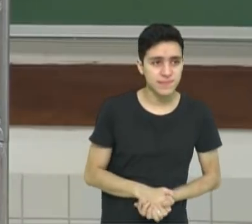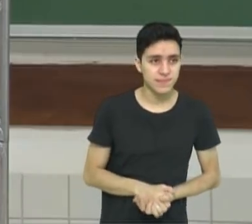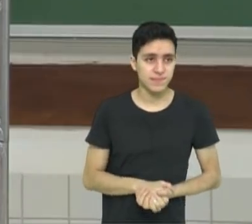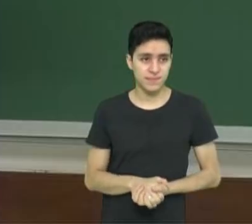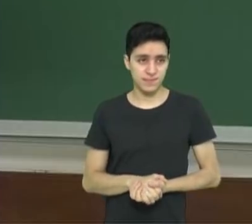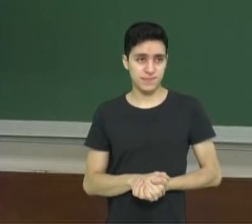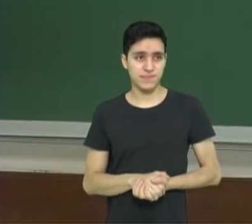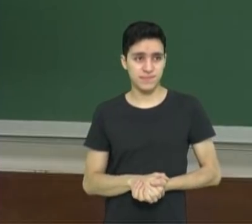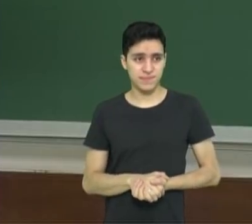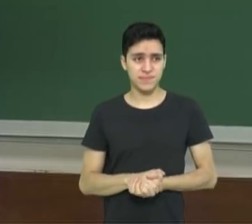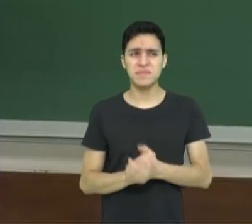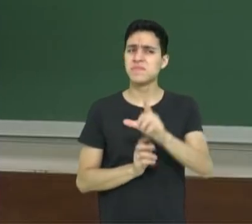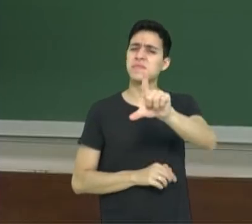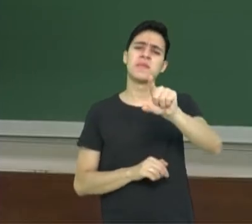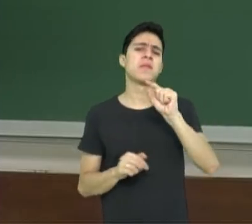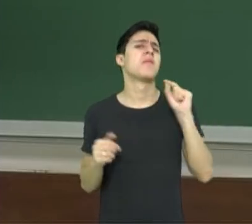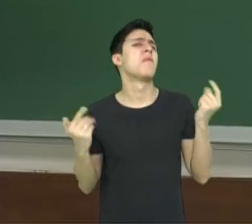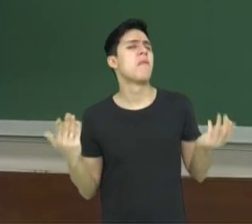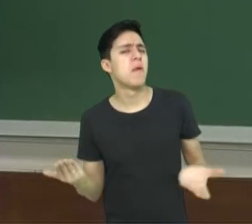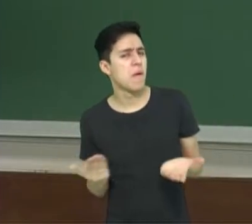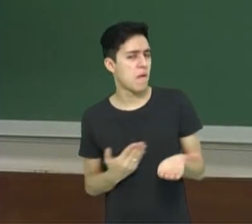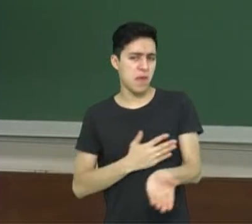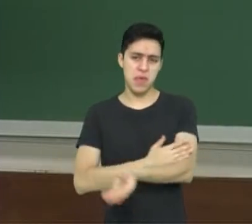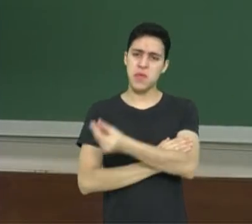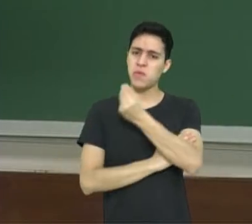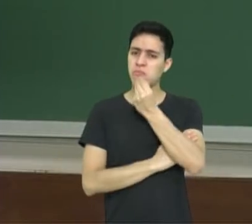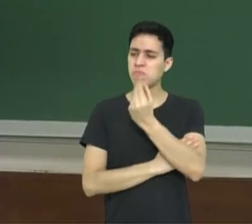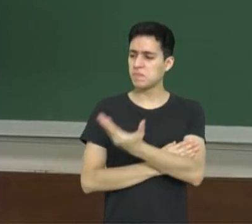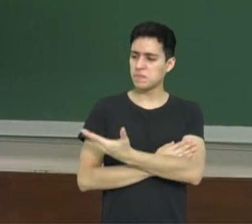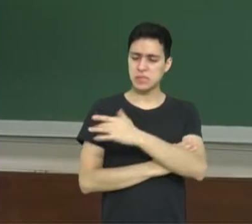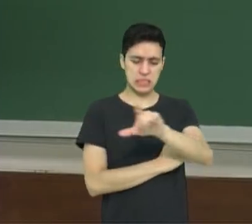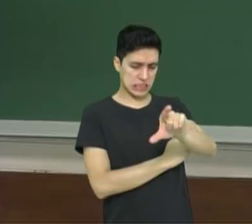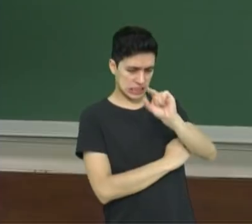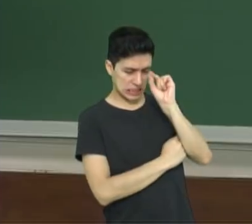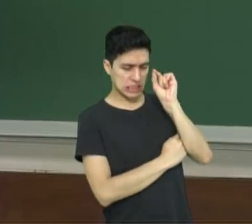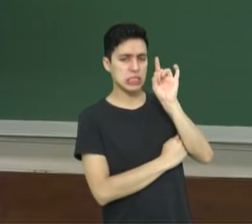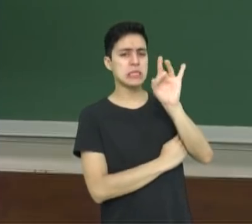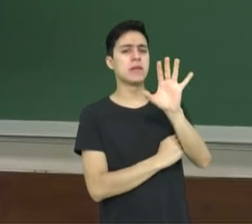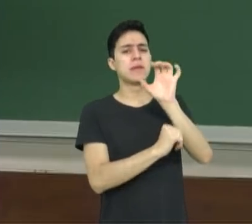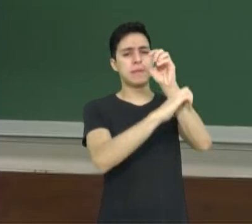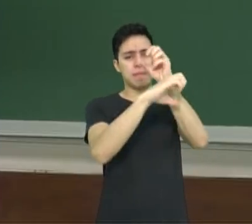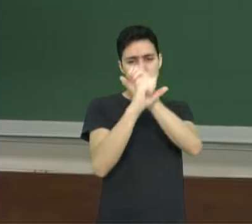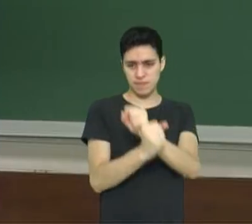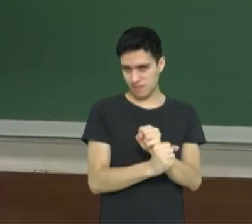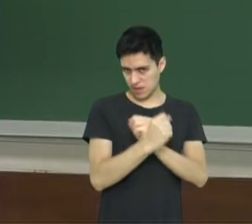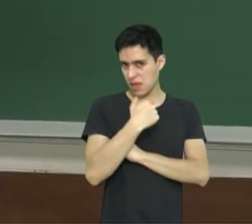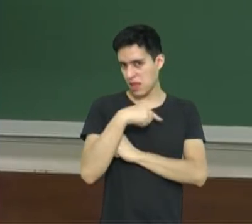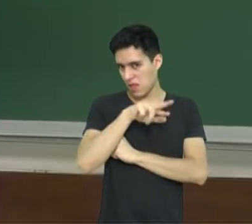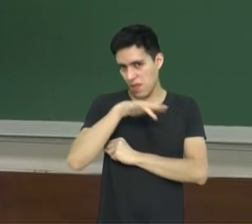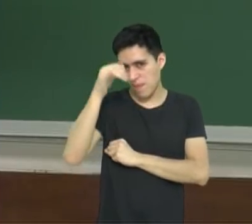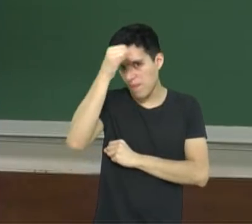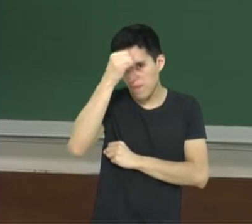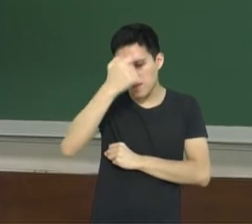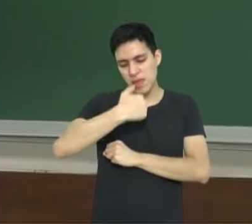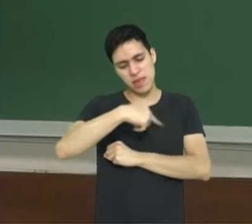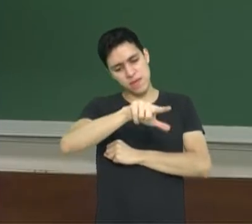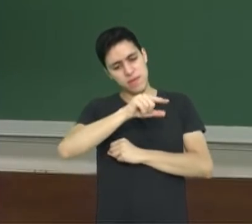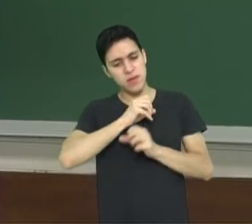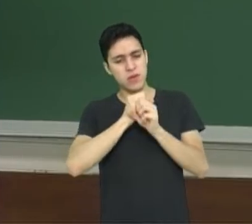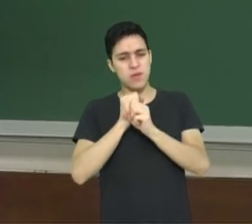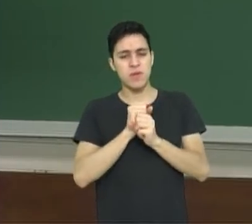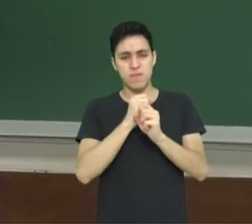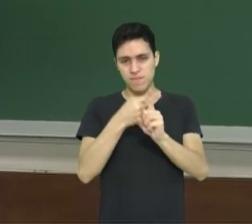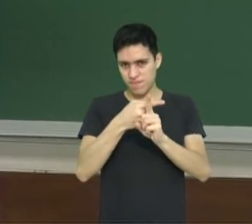lá, qual que eu escolhi? Claro que eu escolhi a que só tem continha de mais, né? Porque eu não sou boba, eu prefiro fazer conta de